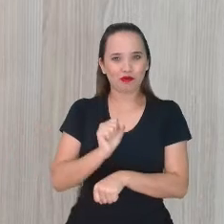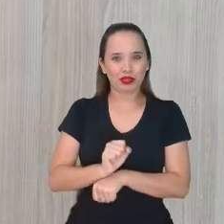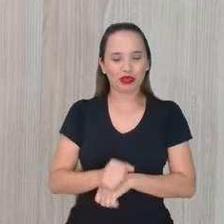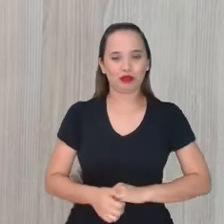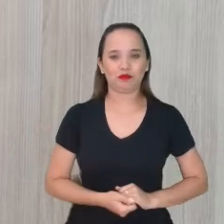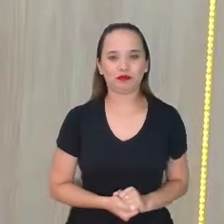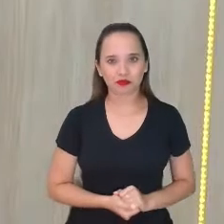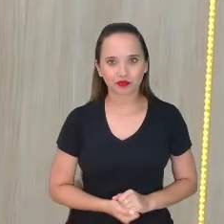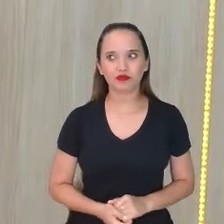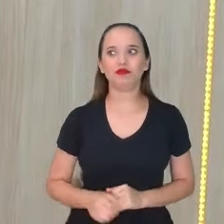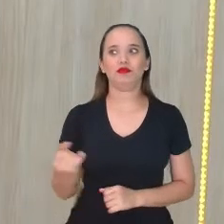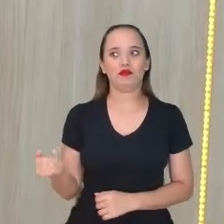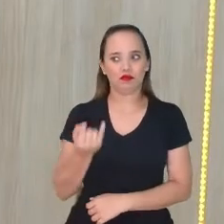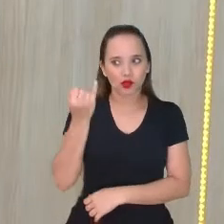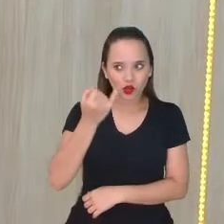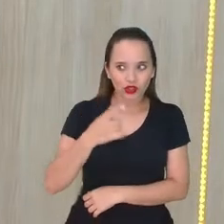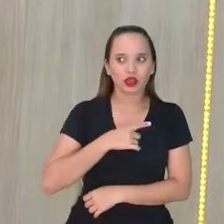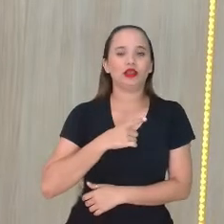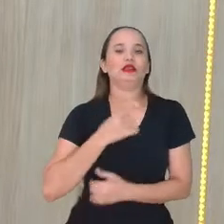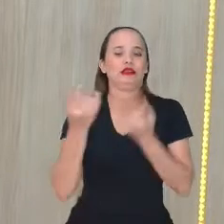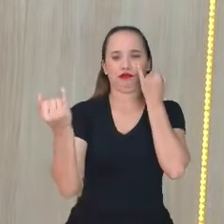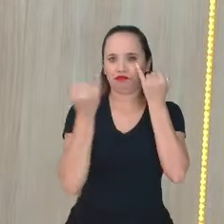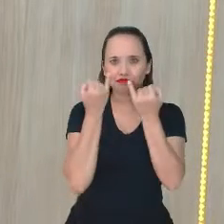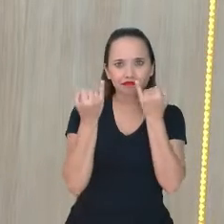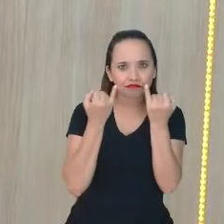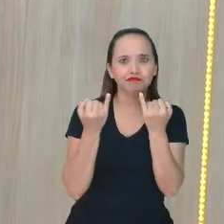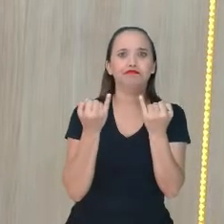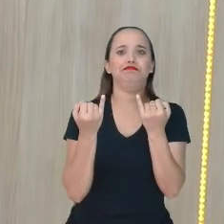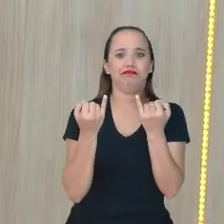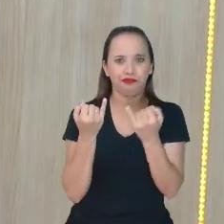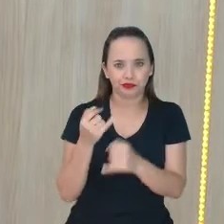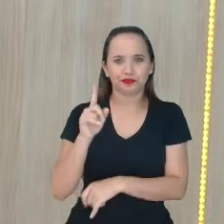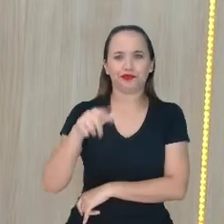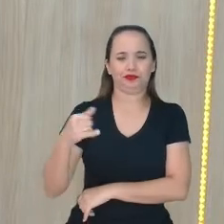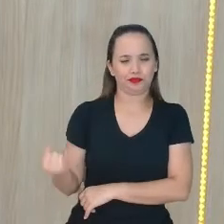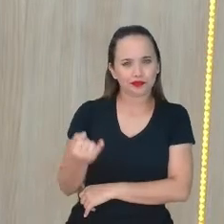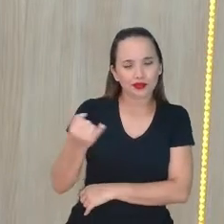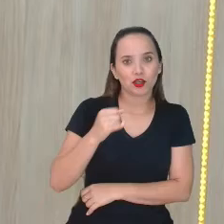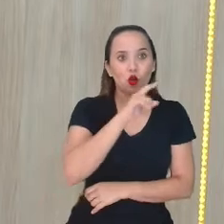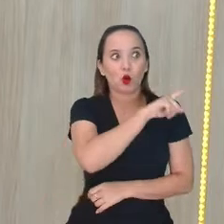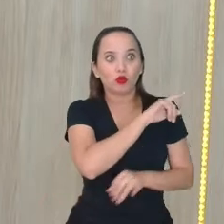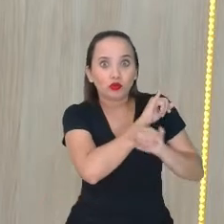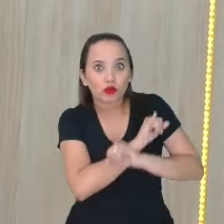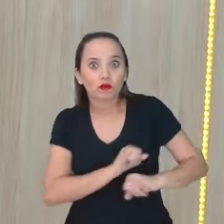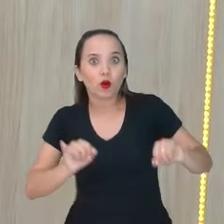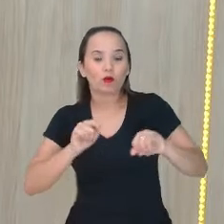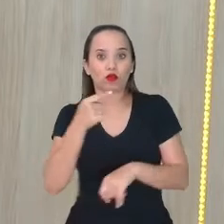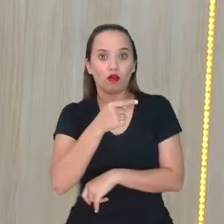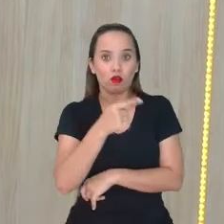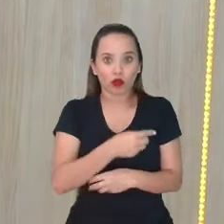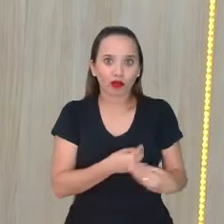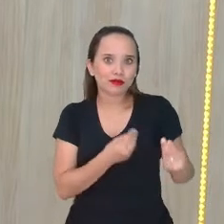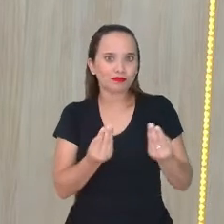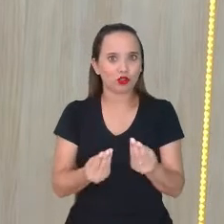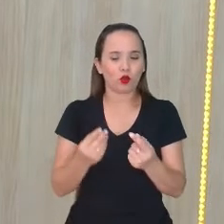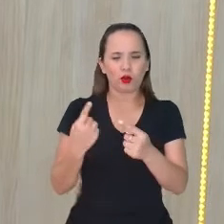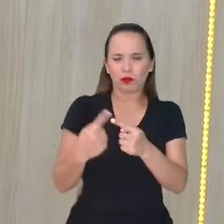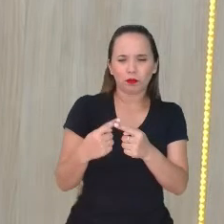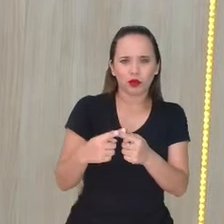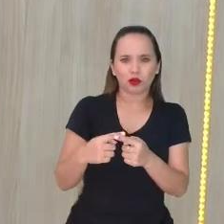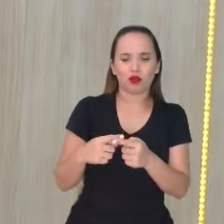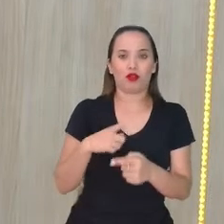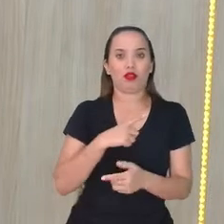Opa, importante, né? Essa informação aí, esses informes que o professor Gilson trouxe, porque, né, nessa troca,